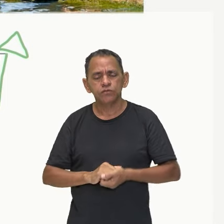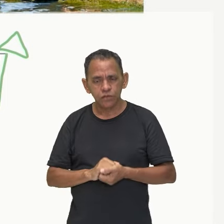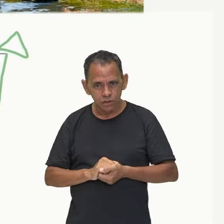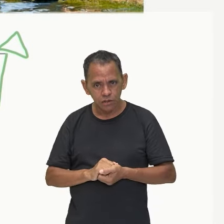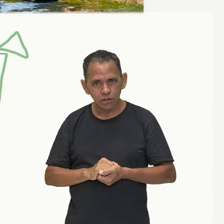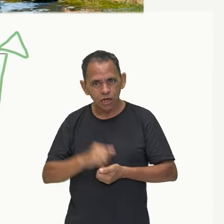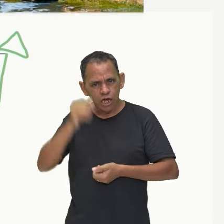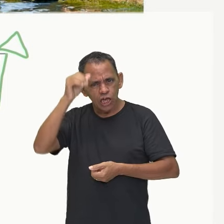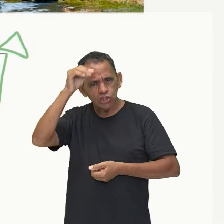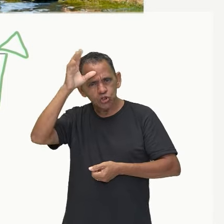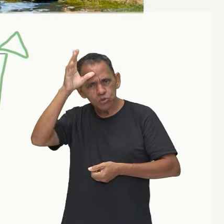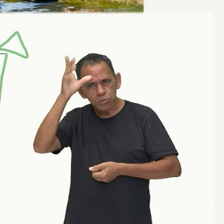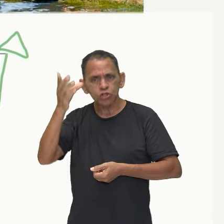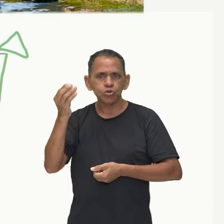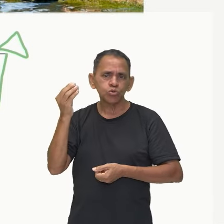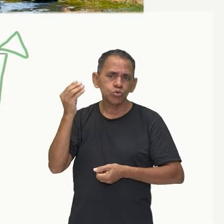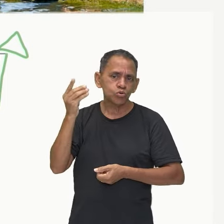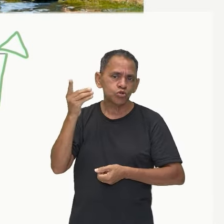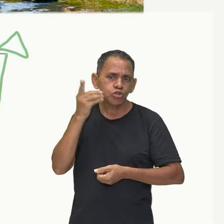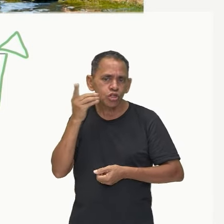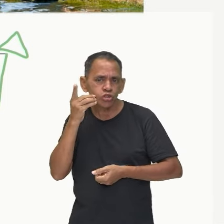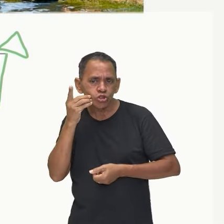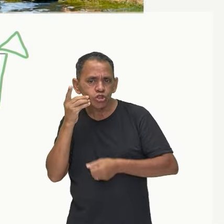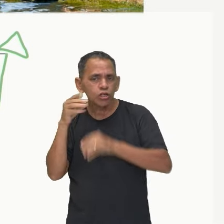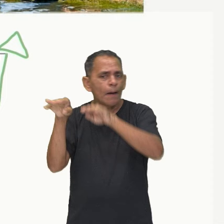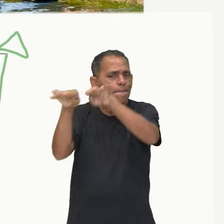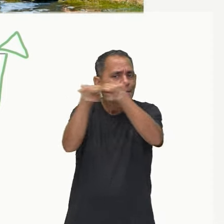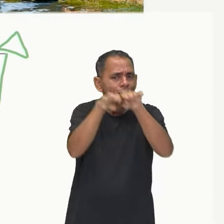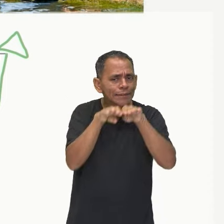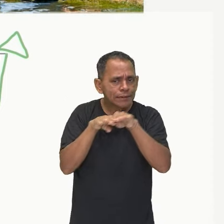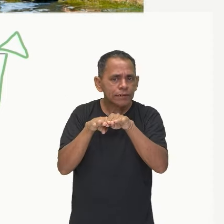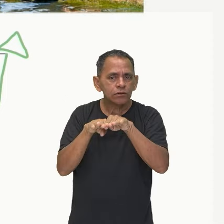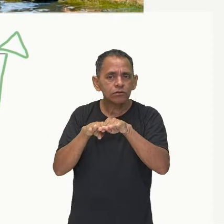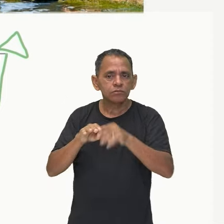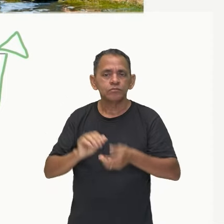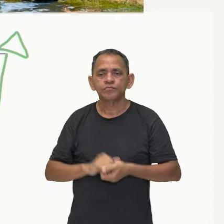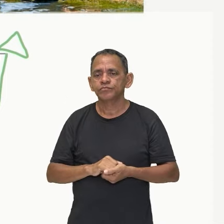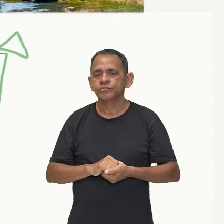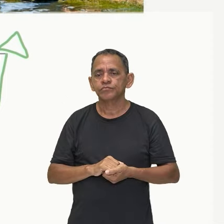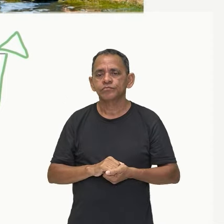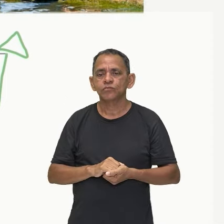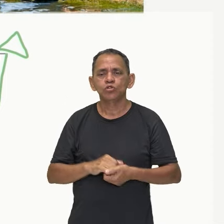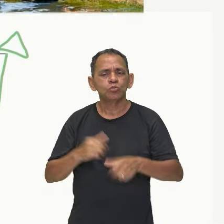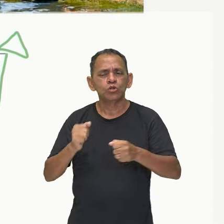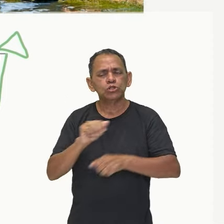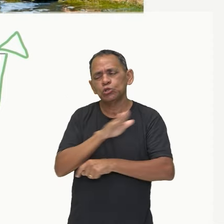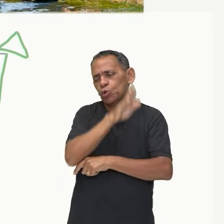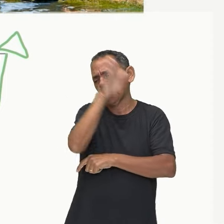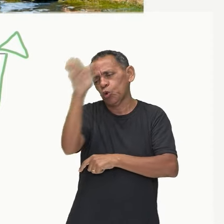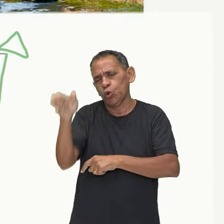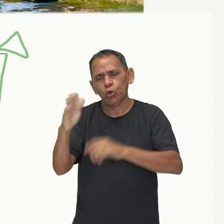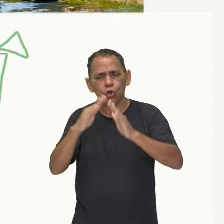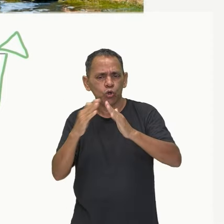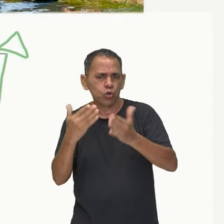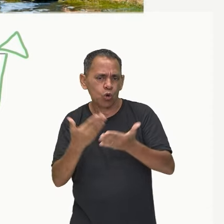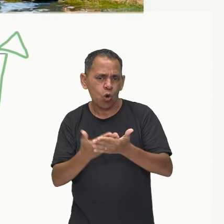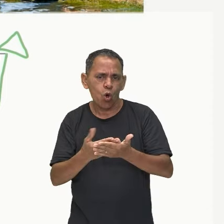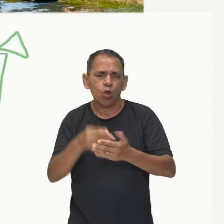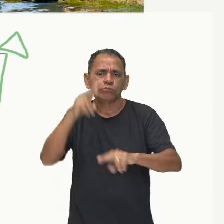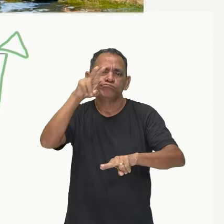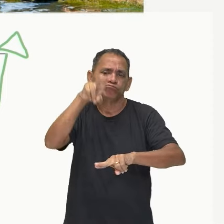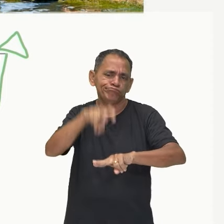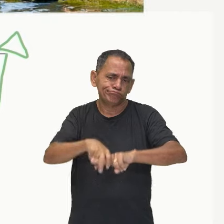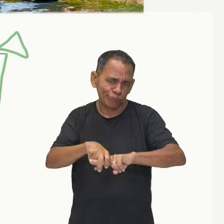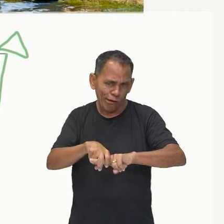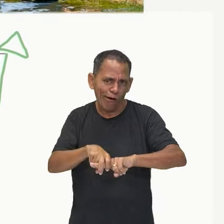imagem aí? Né? Eu não precisei ir para uma escola, eu não precisei sentar no banco de uma escola